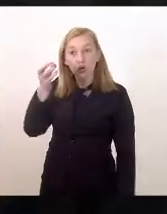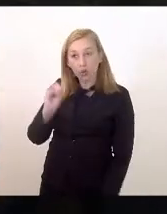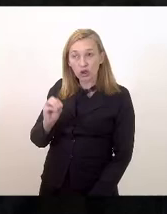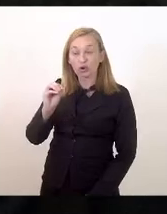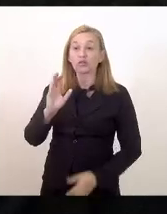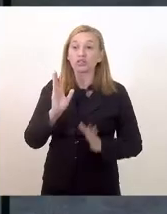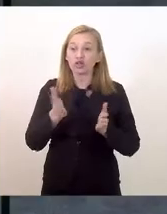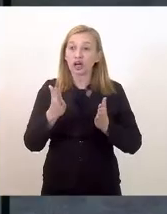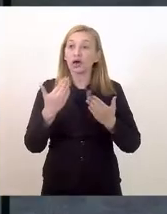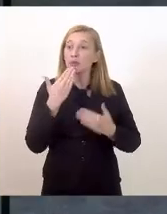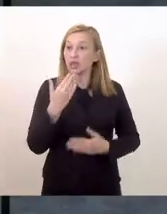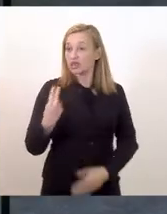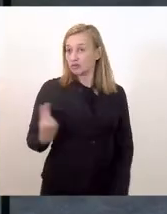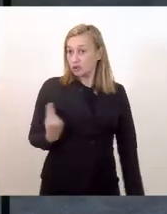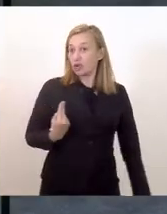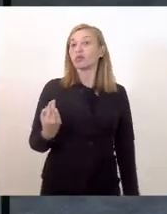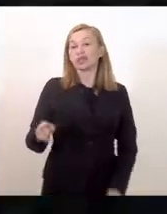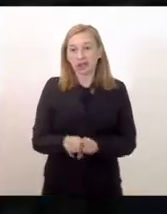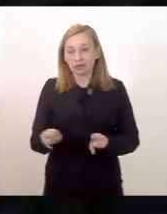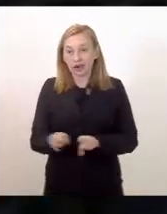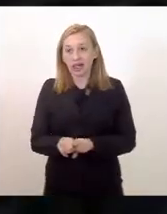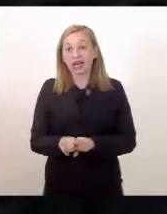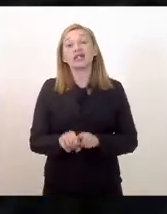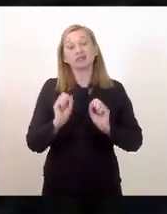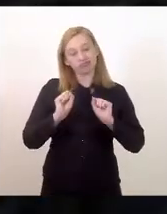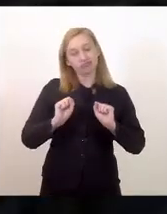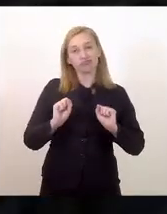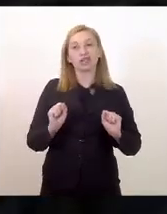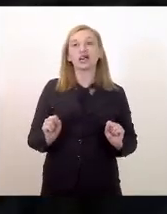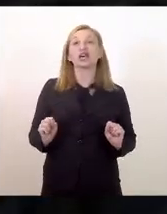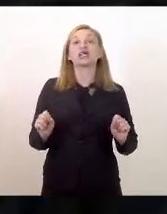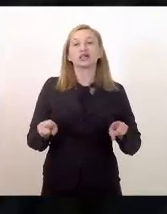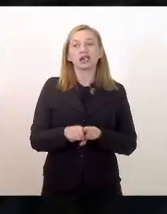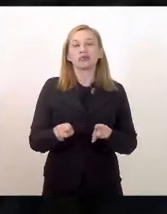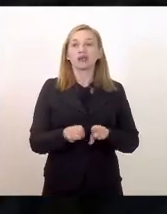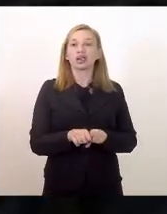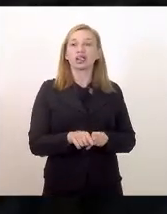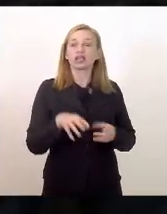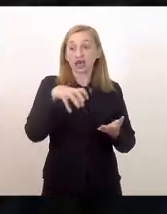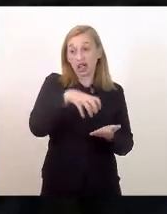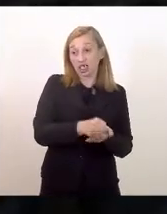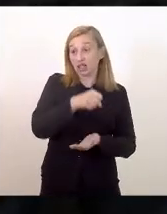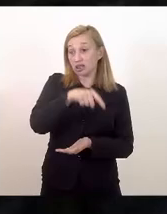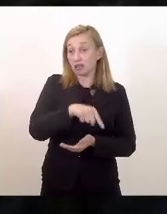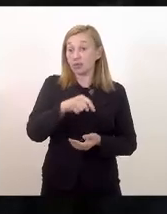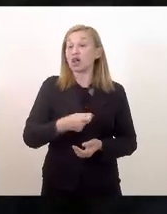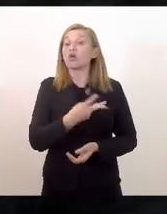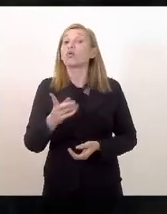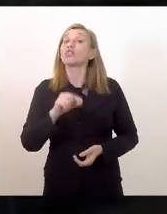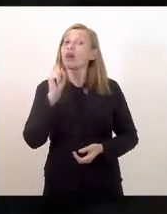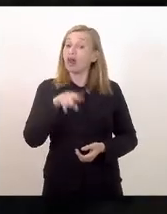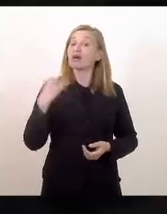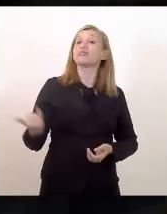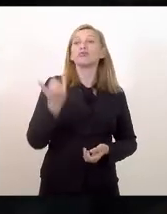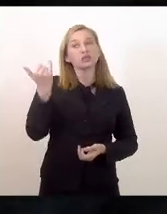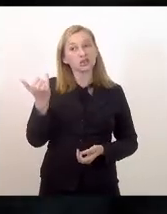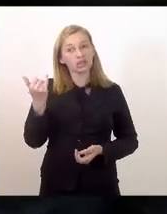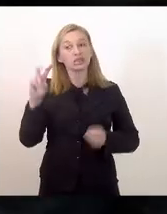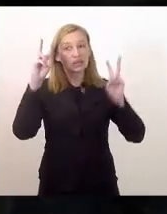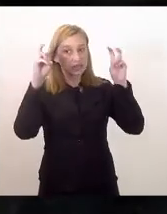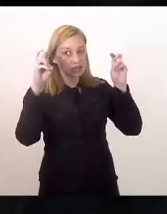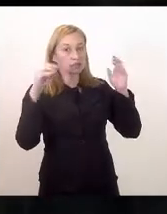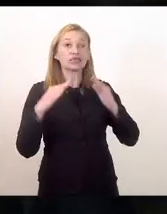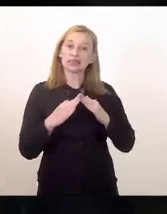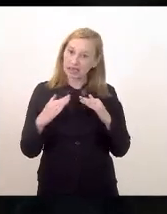aí solicitar a coautoria, se assim for possível, mas também deixar registrado o quanto que é importante esse tema